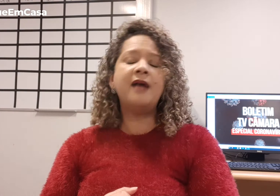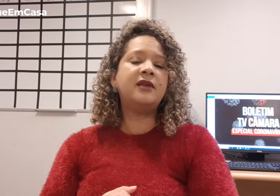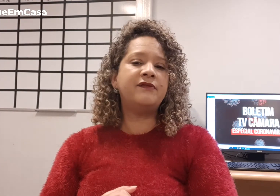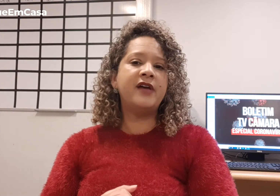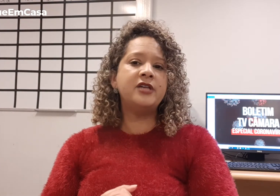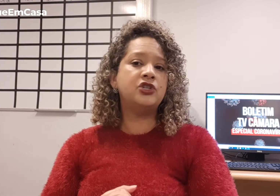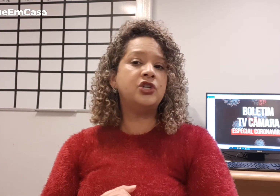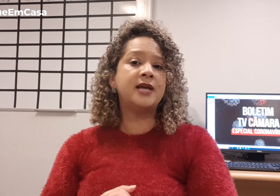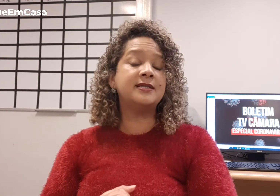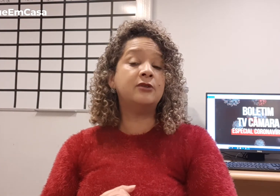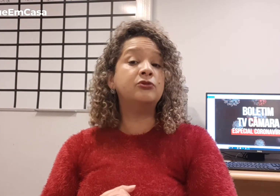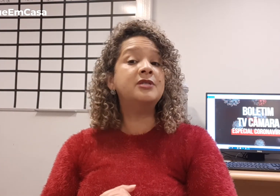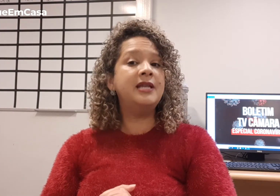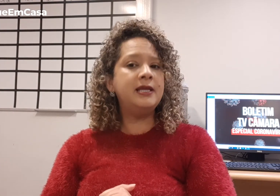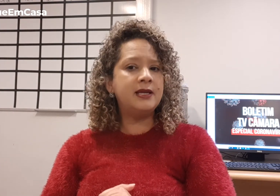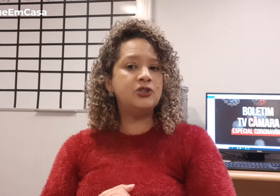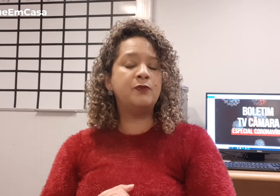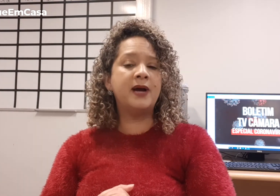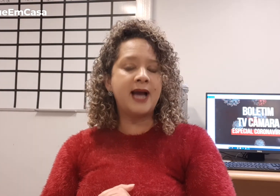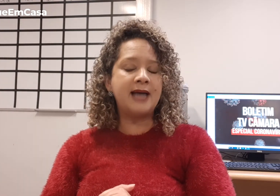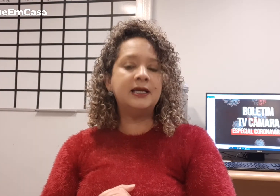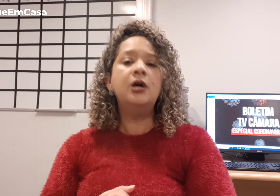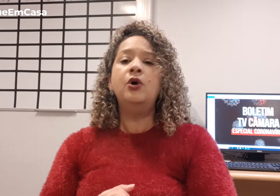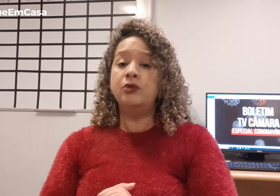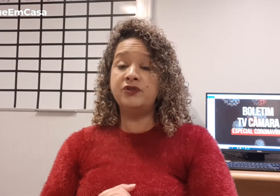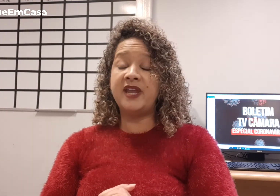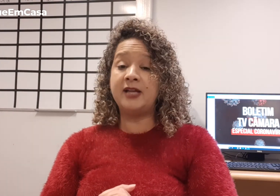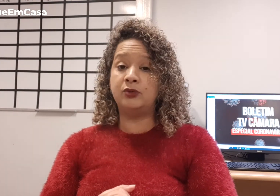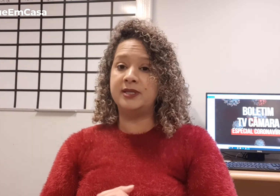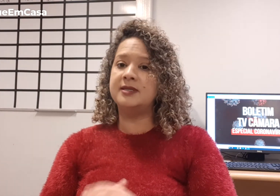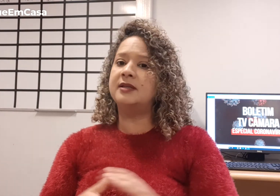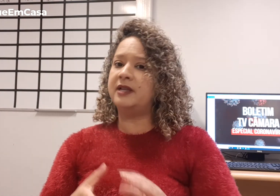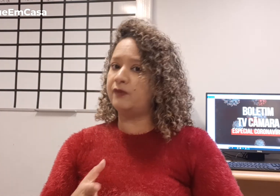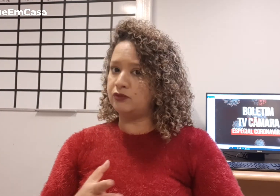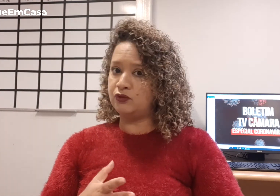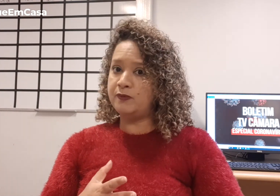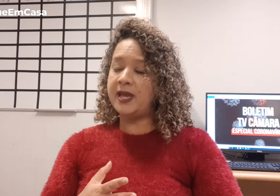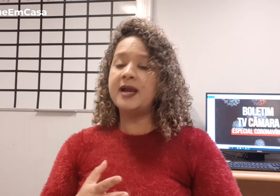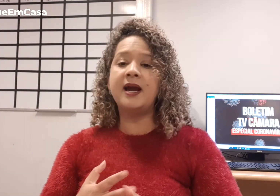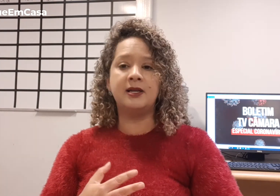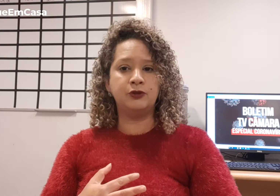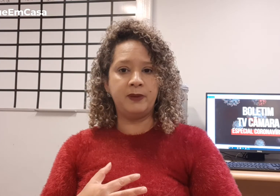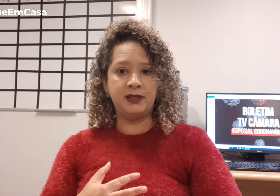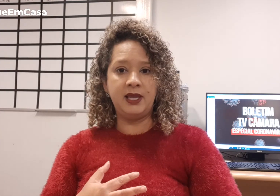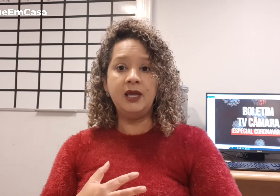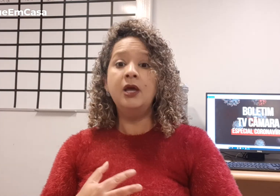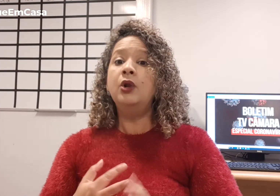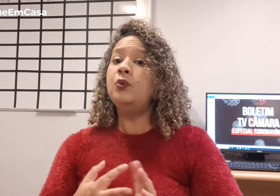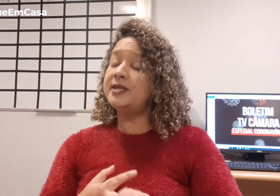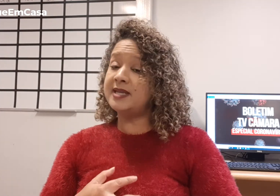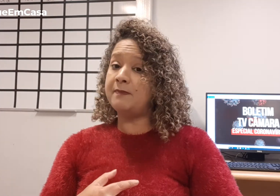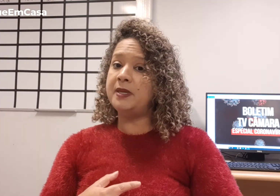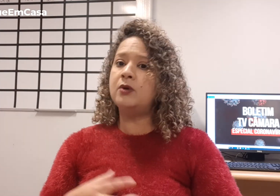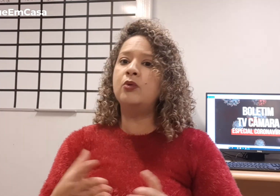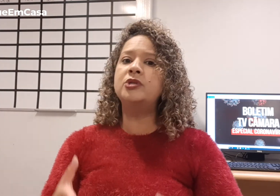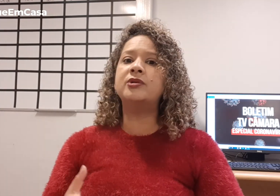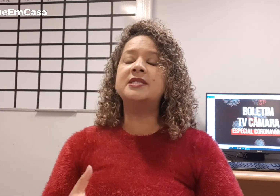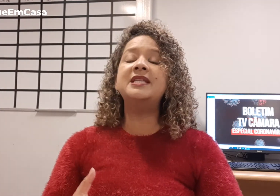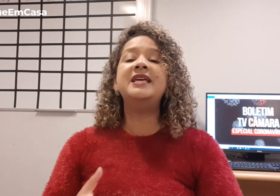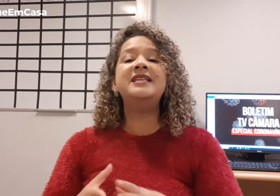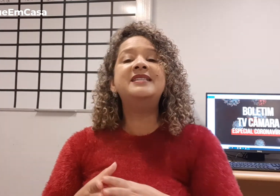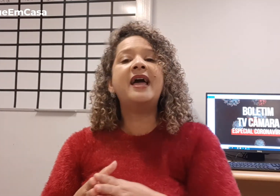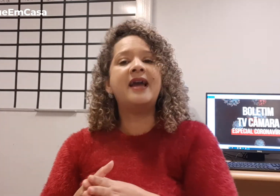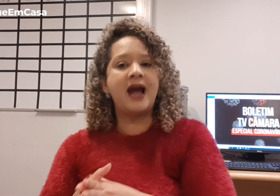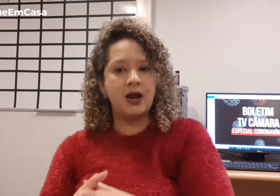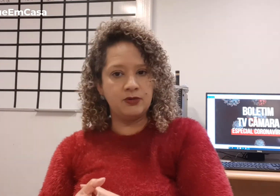membros, através de indicação dos líderes de bancada, os vereadores André Von Zuben, Carlão do PT, Luiz Iabico, Luiz